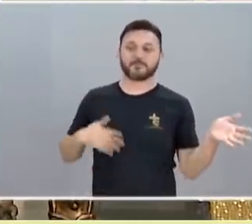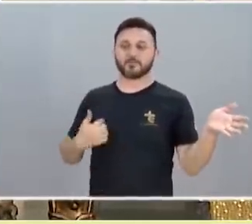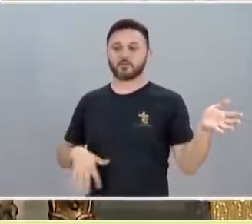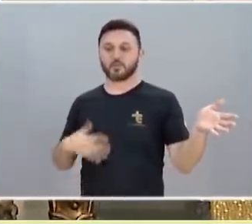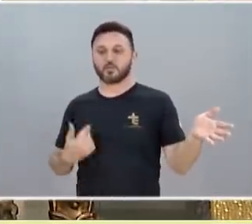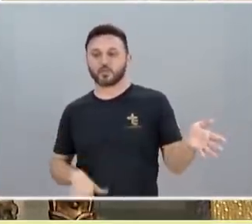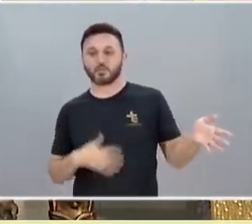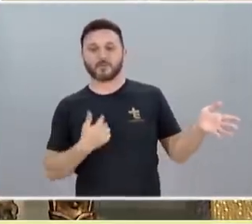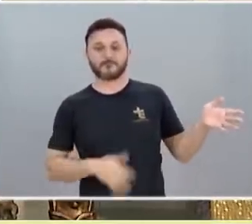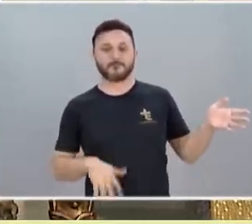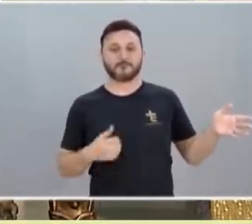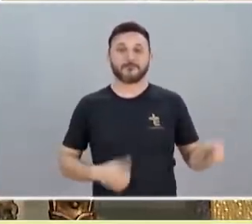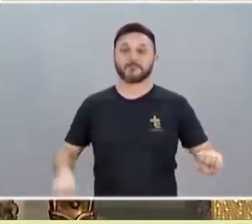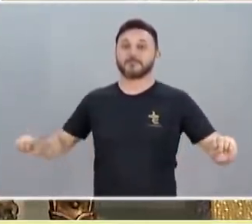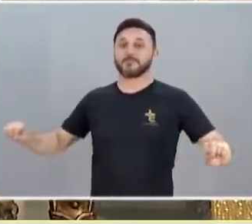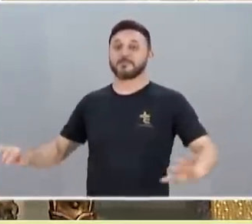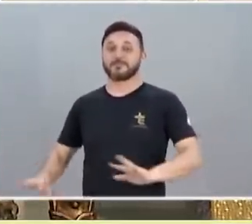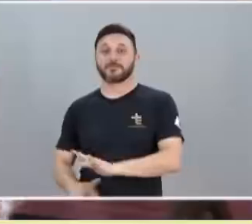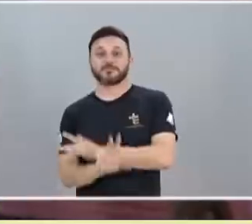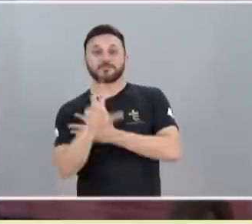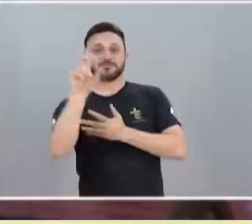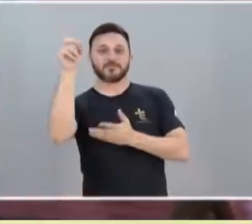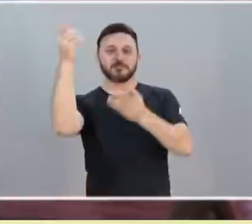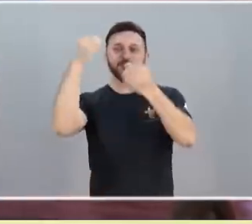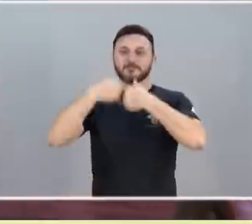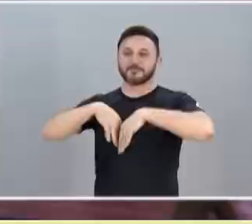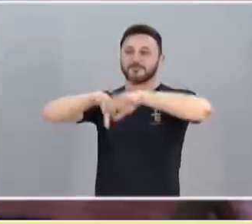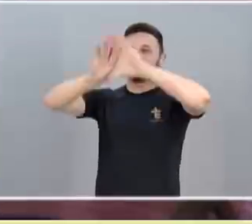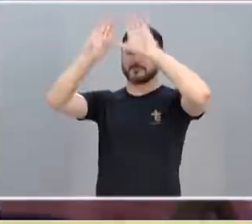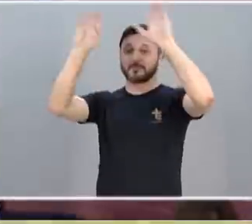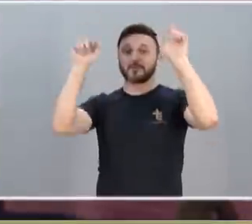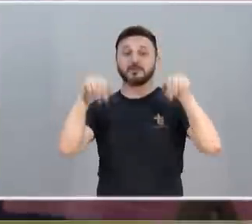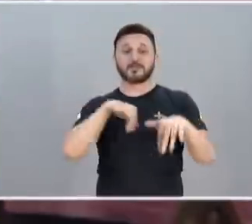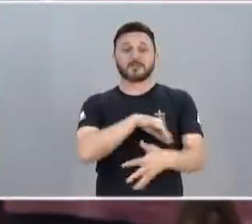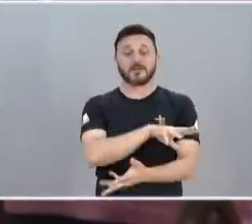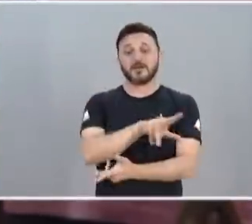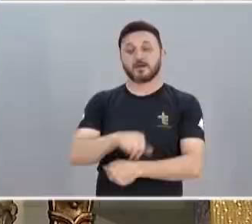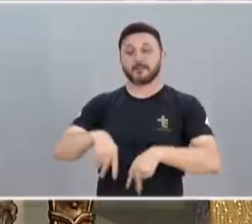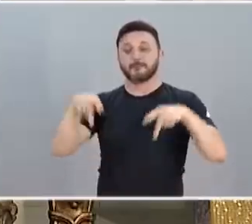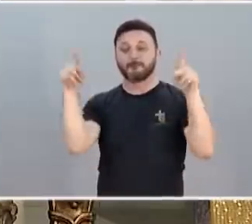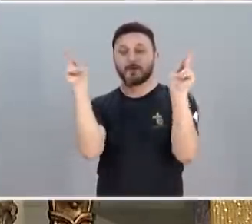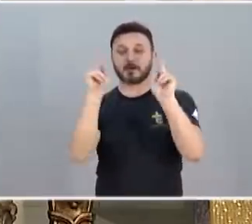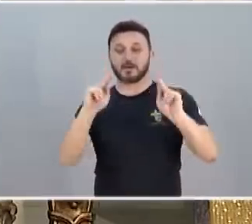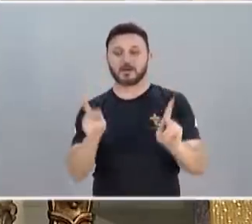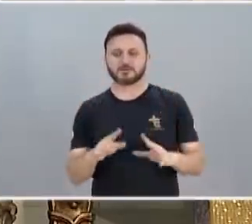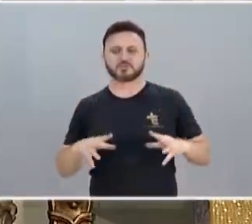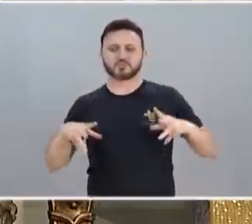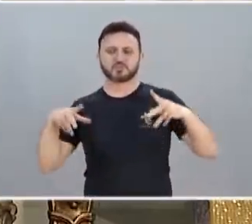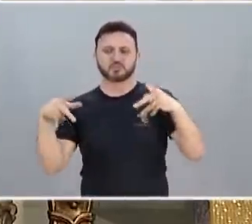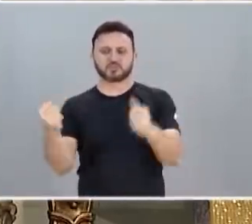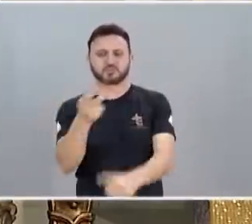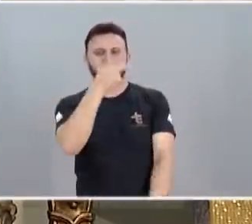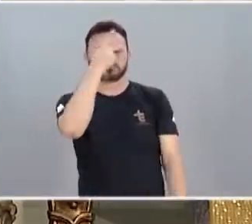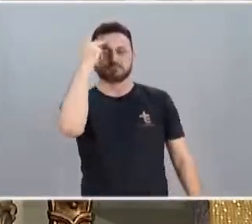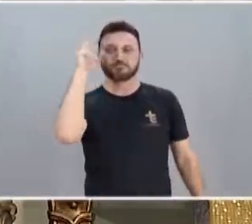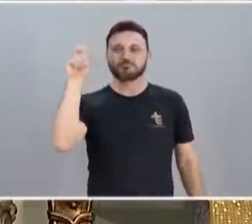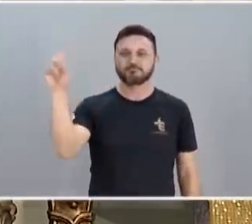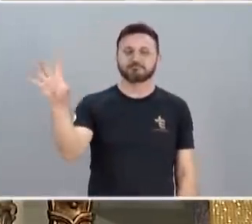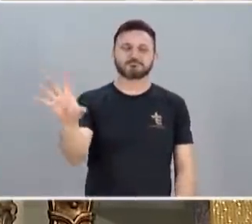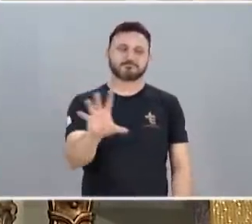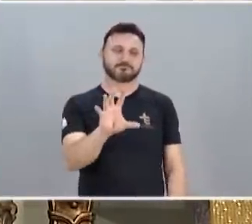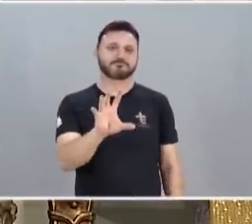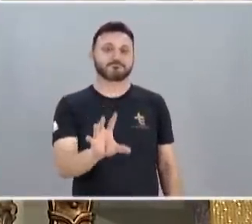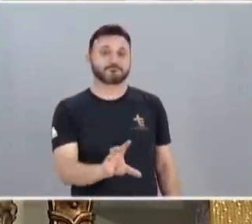palmas. Glória a Deus nos altos céus, paz na terra aos seus